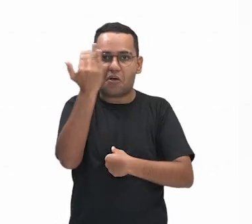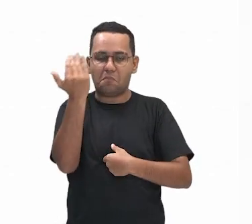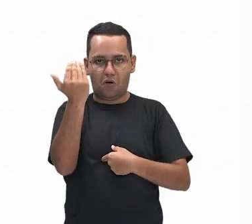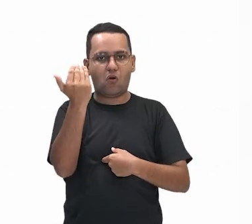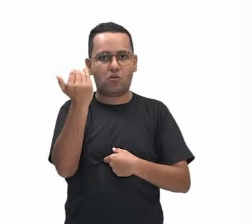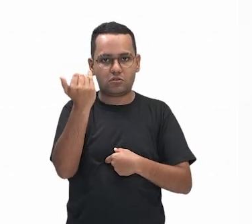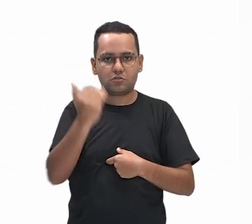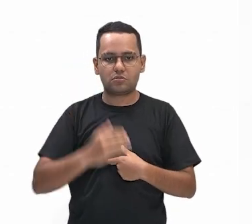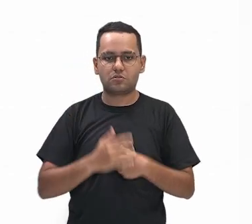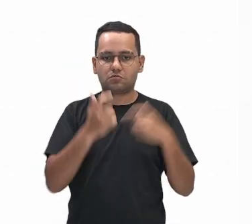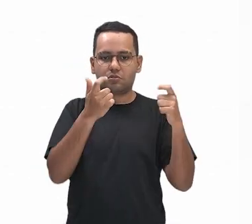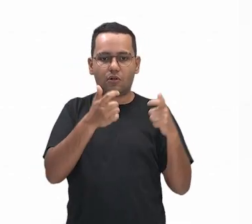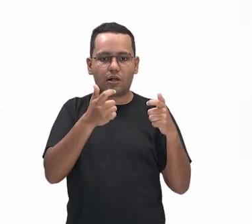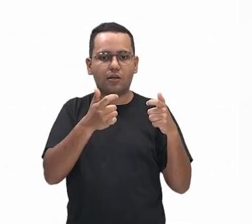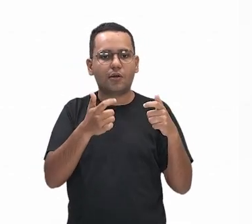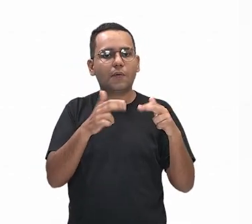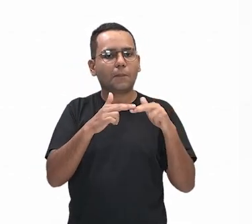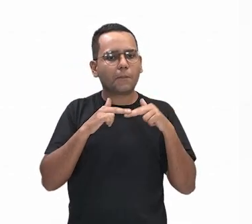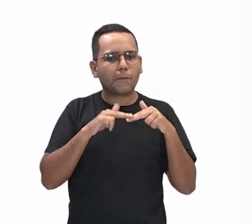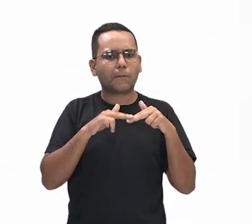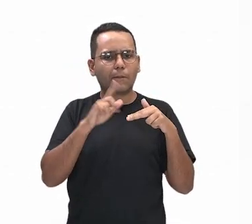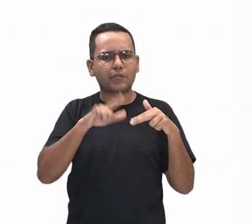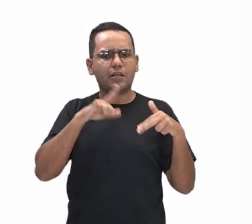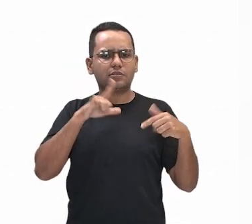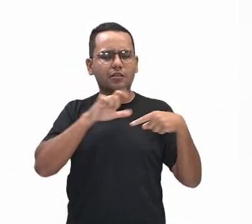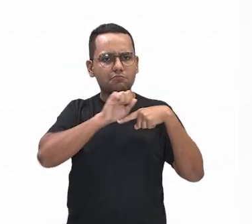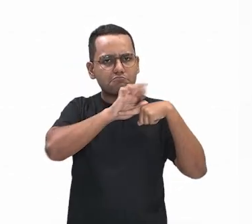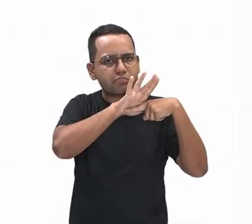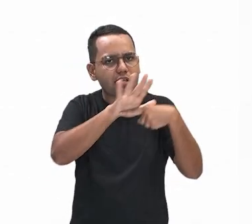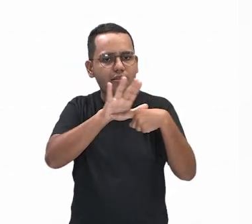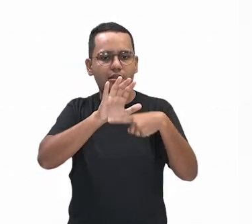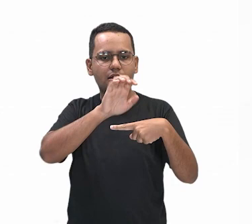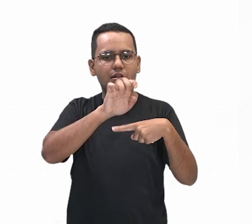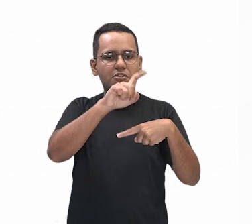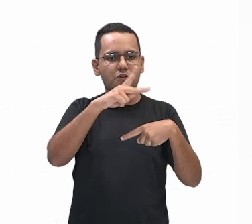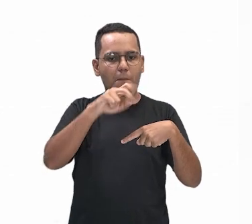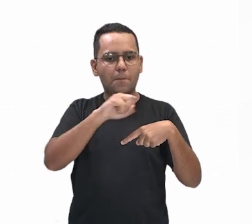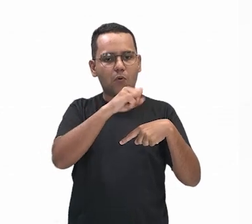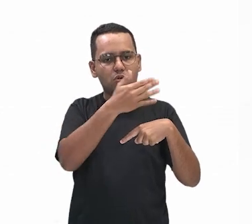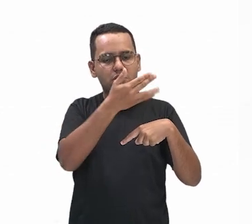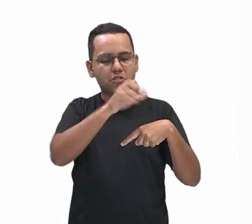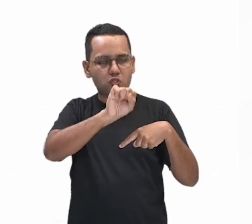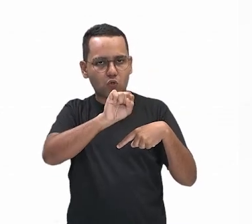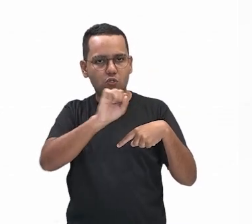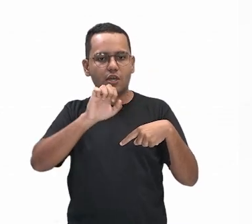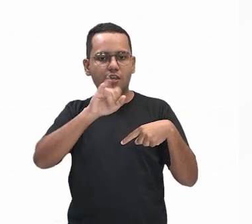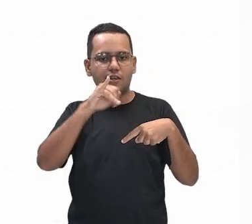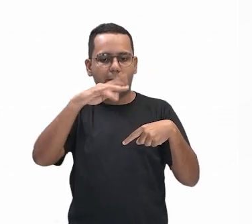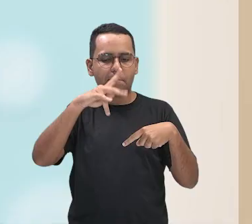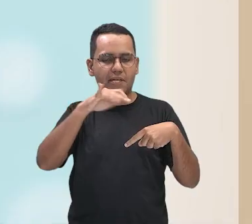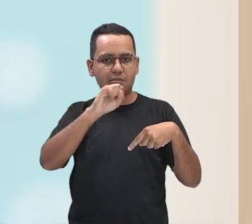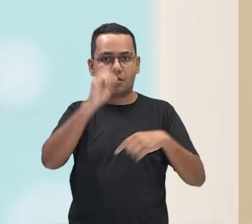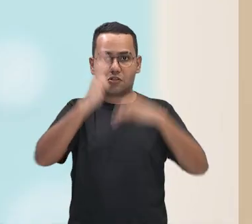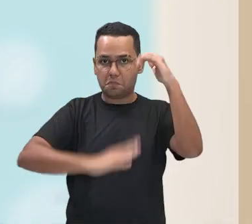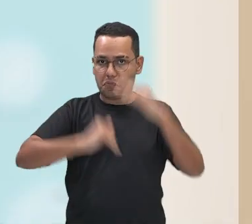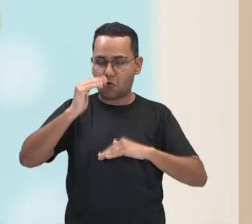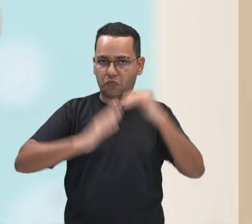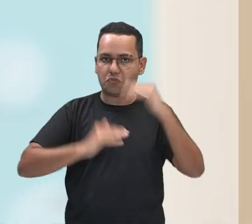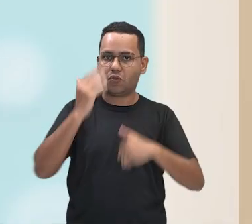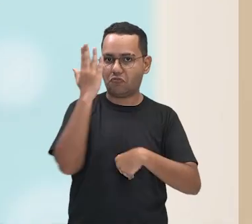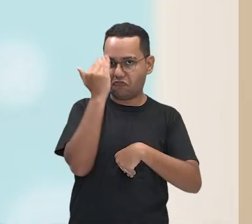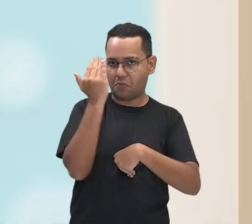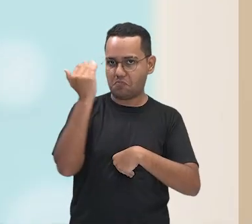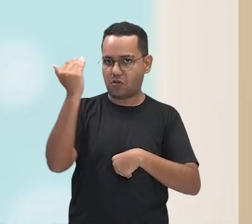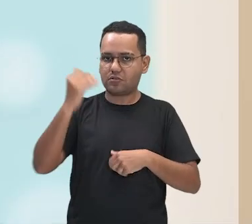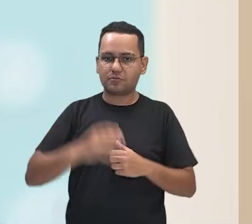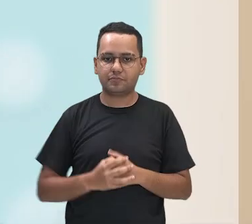videomapping na realização de exposições imersivas de grandes artistas. Mais uma vez, voltando aí à nossa aula,